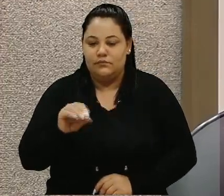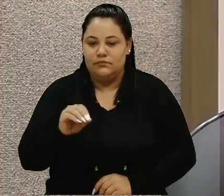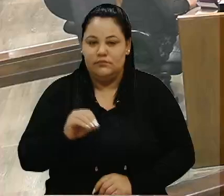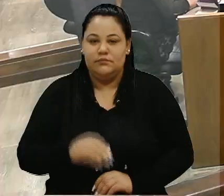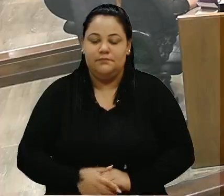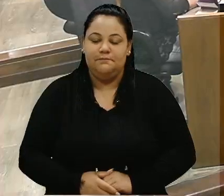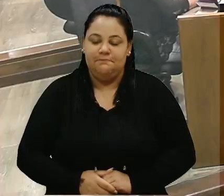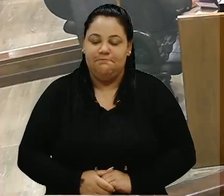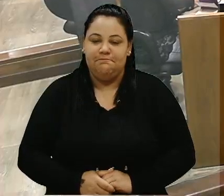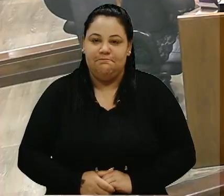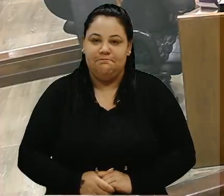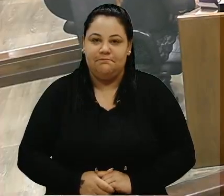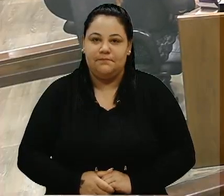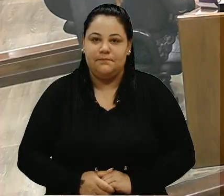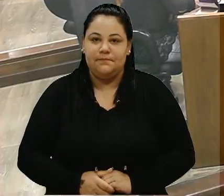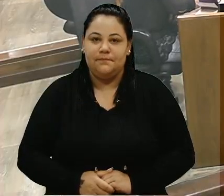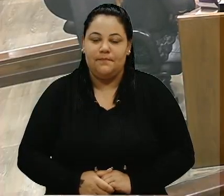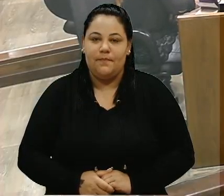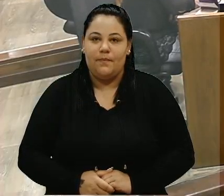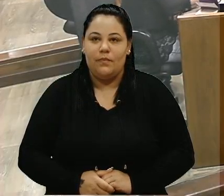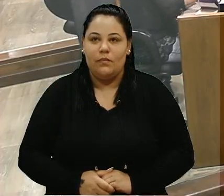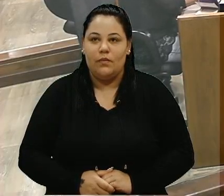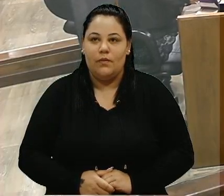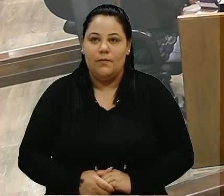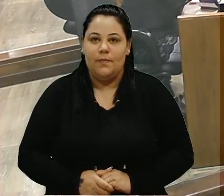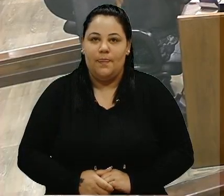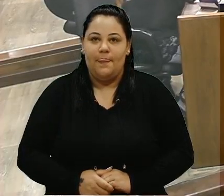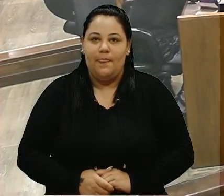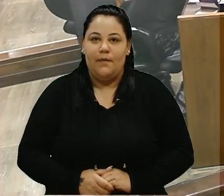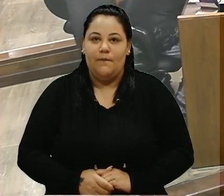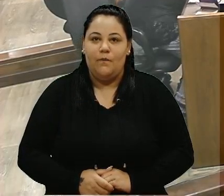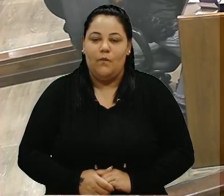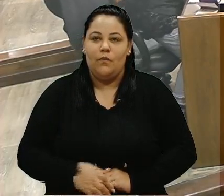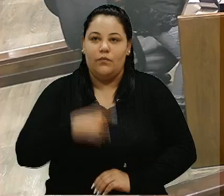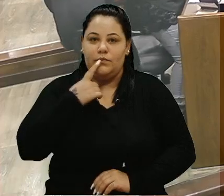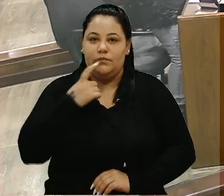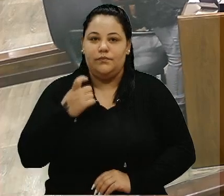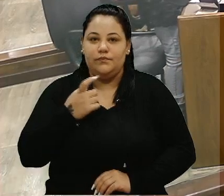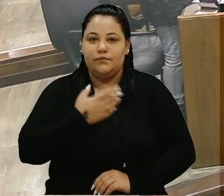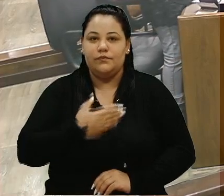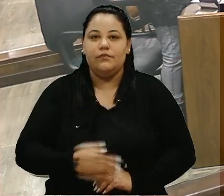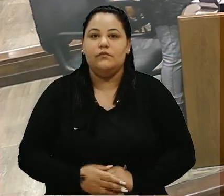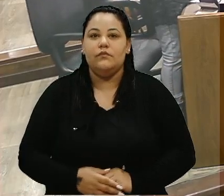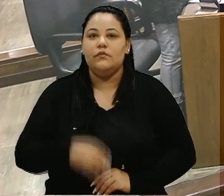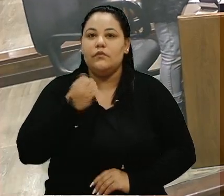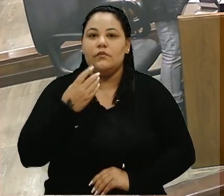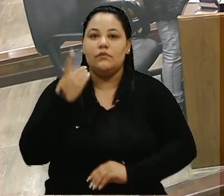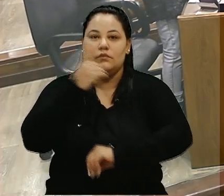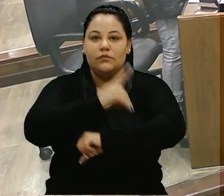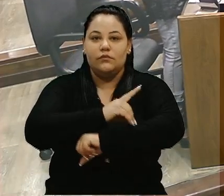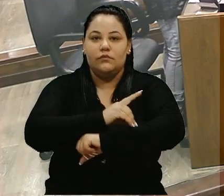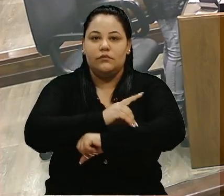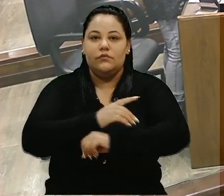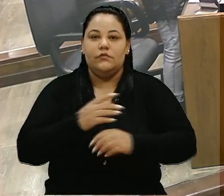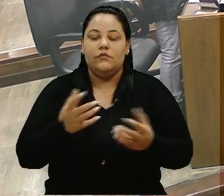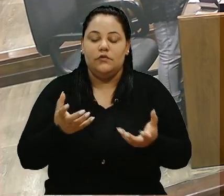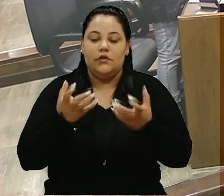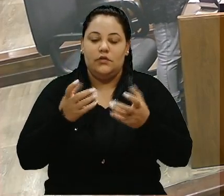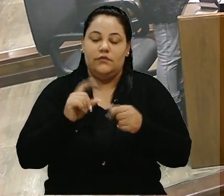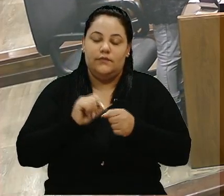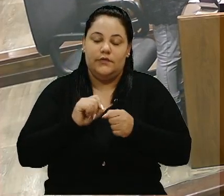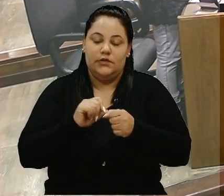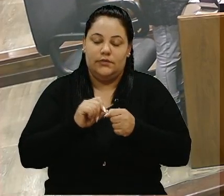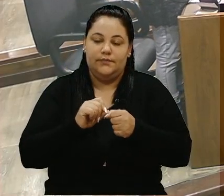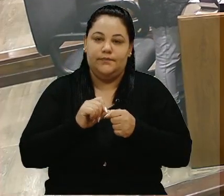Era isso, senhor presidente. Obrigado. Com a palavra, a vereadora Rose Frigeri. Bom dia. Eu quero fazer aqui um voto